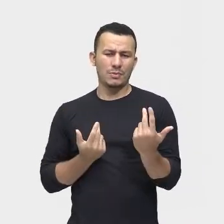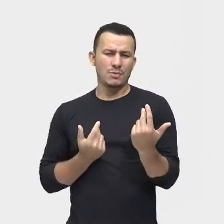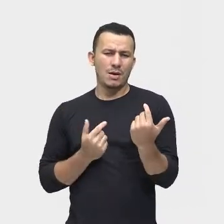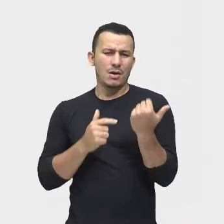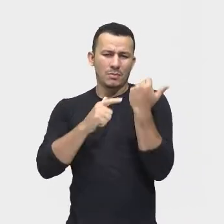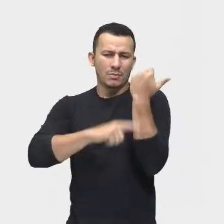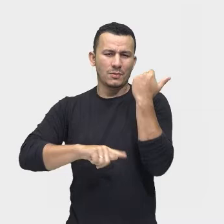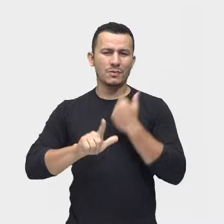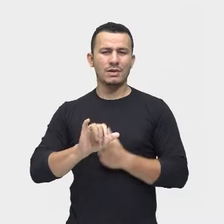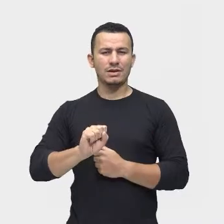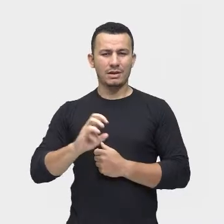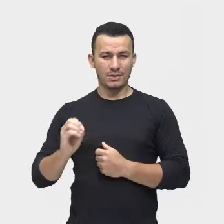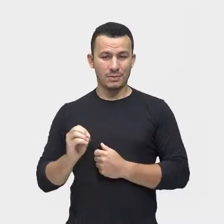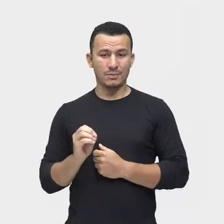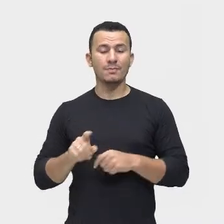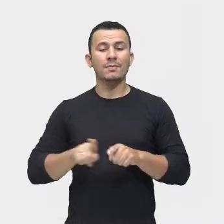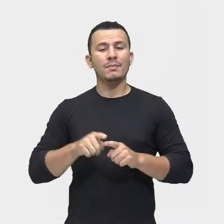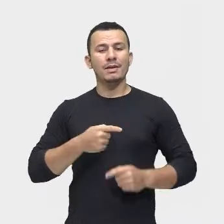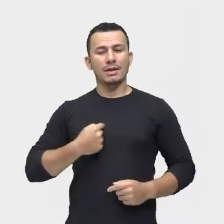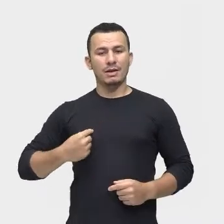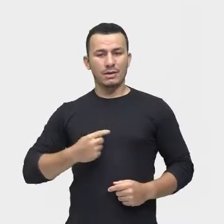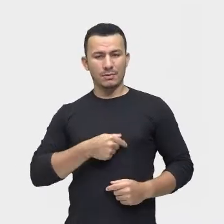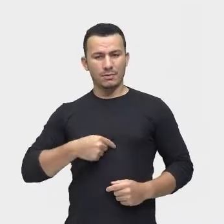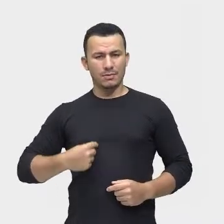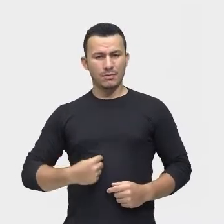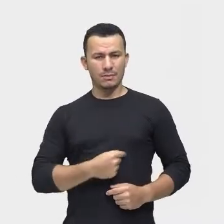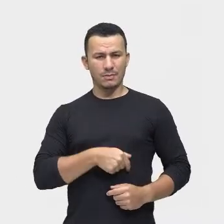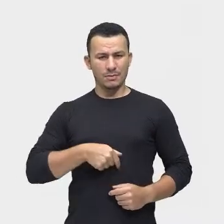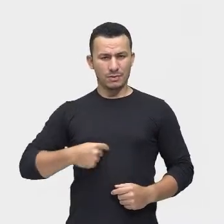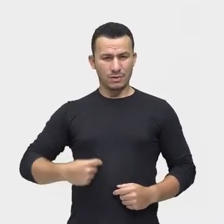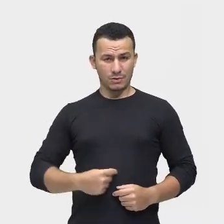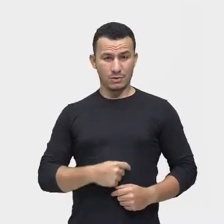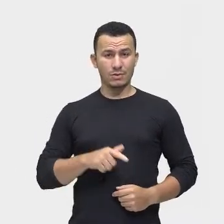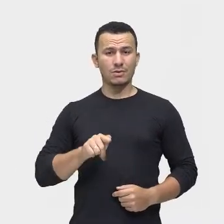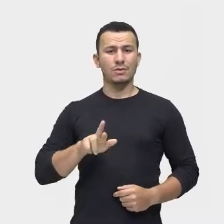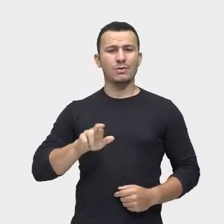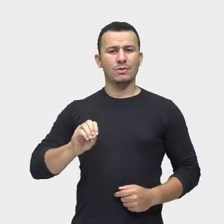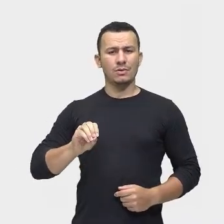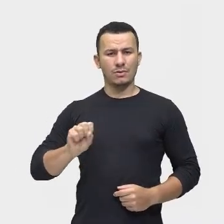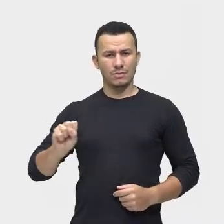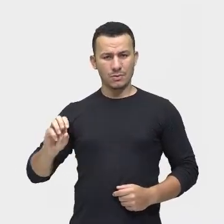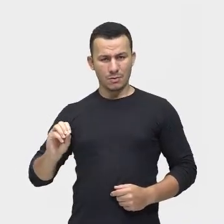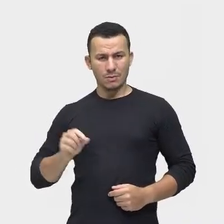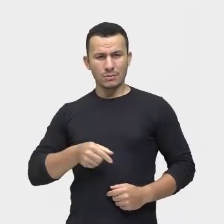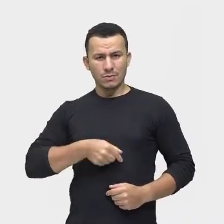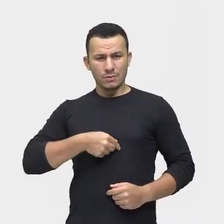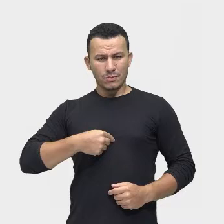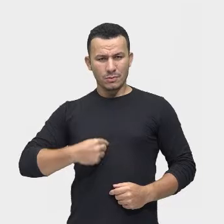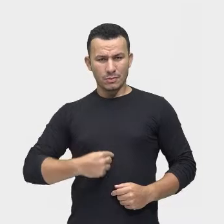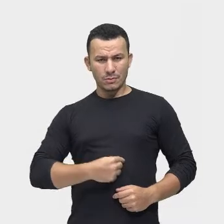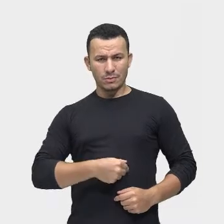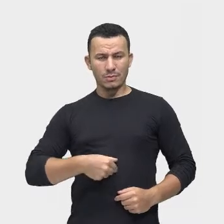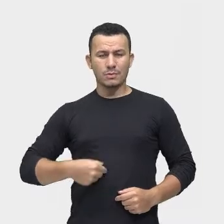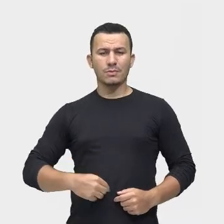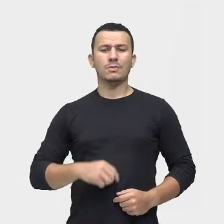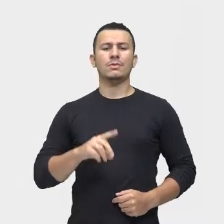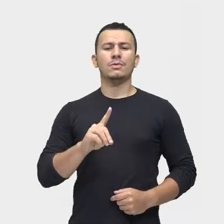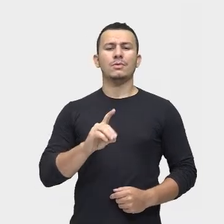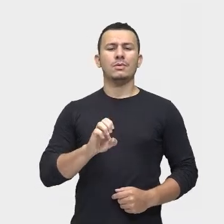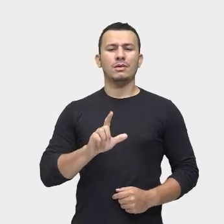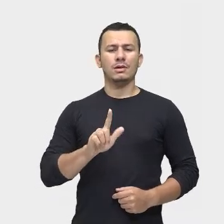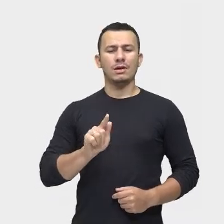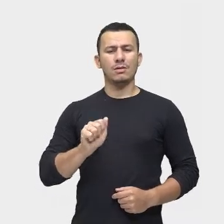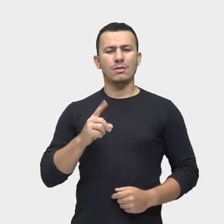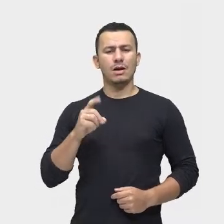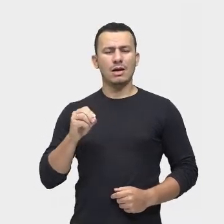aí mostrando o intestino, né, grosso, intestino delgado. Por que está sendo mostrado